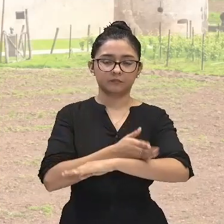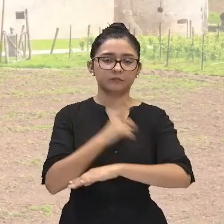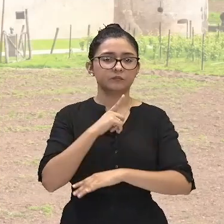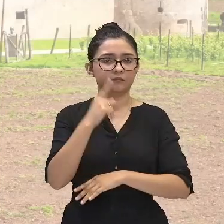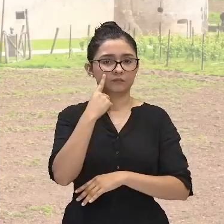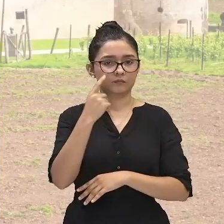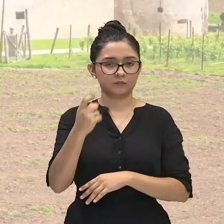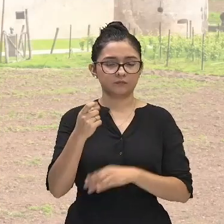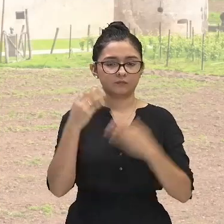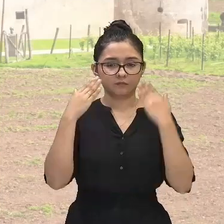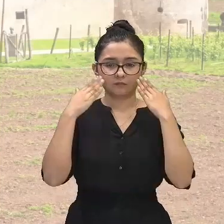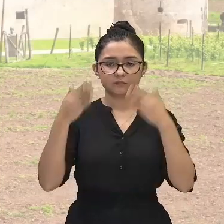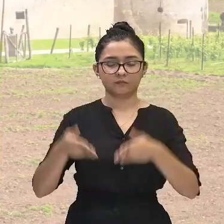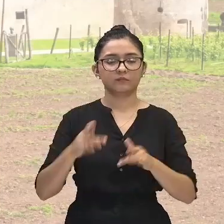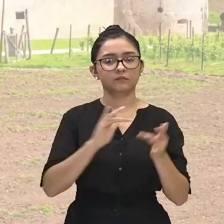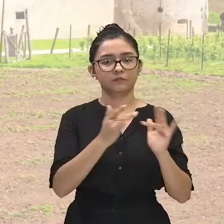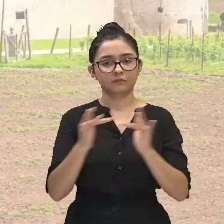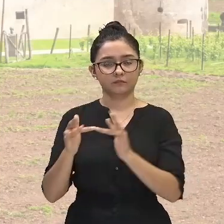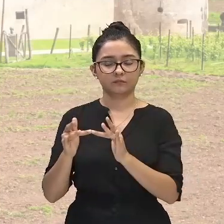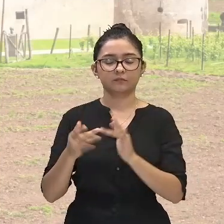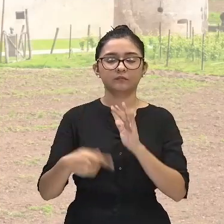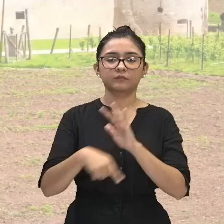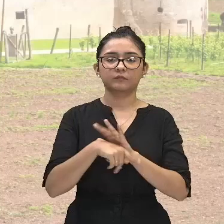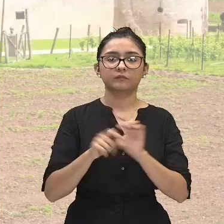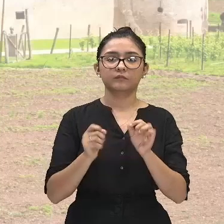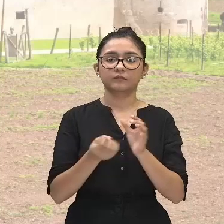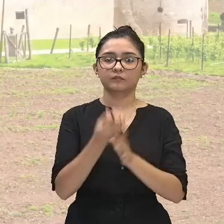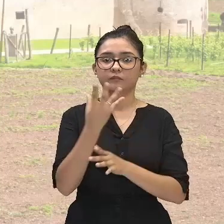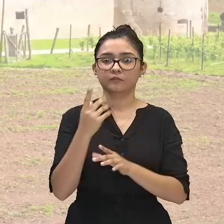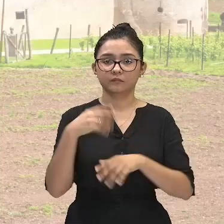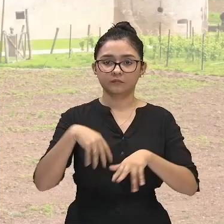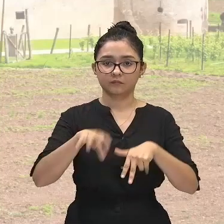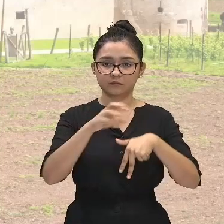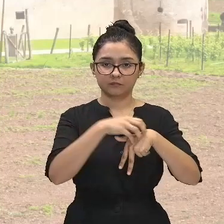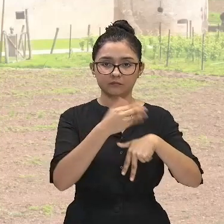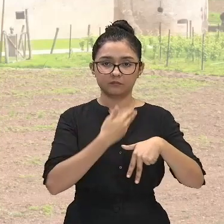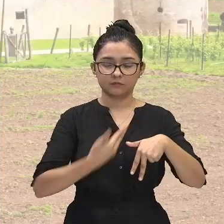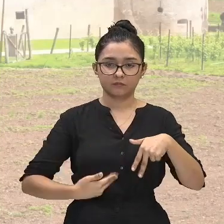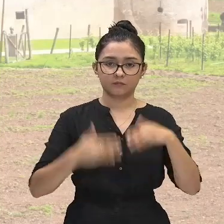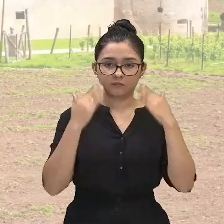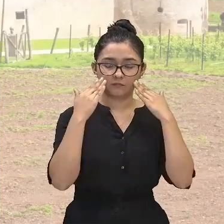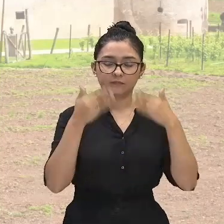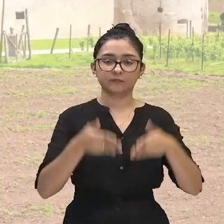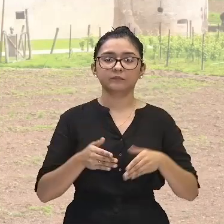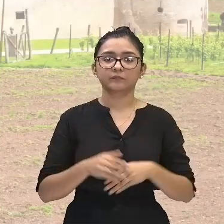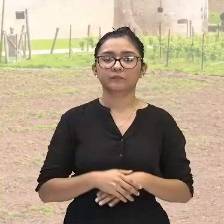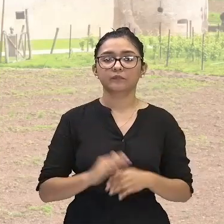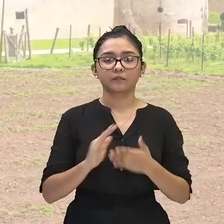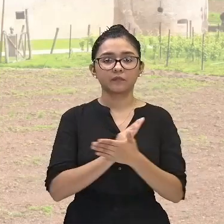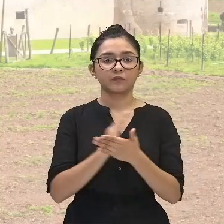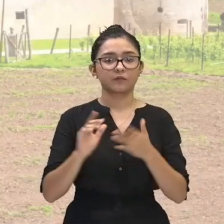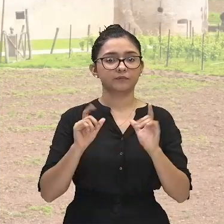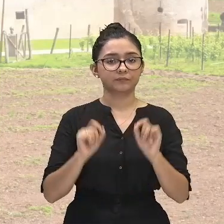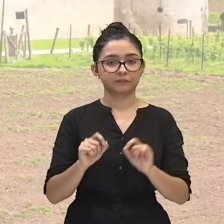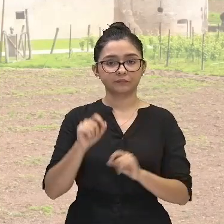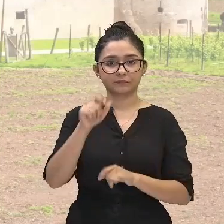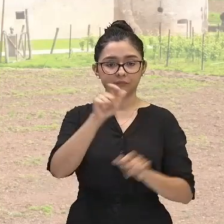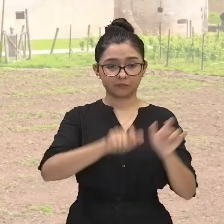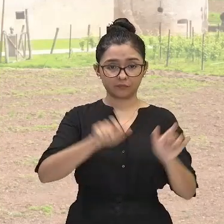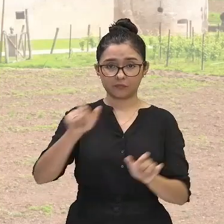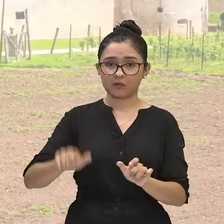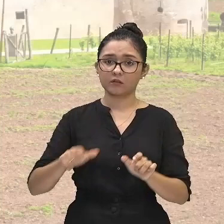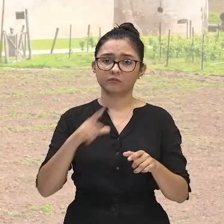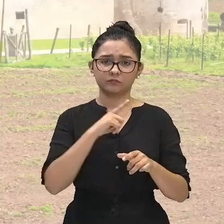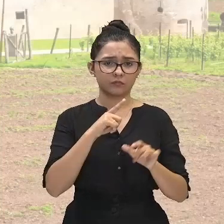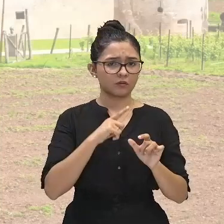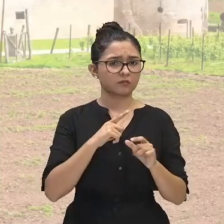bastante específicos no contexto da formação das monarquias centralizadas. Muitas vezes, eles eram